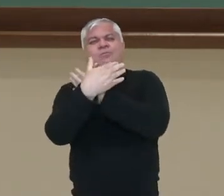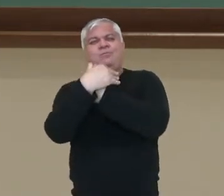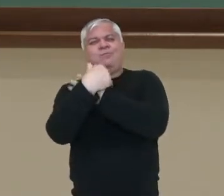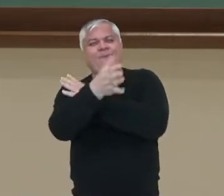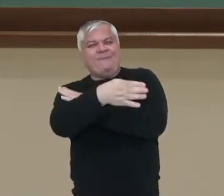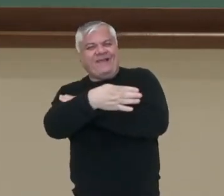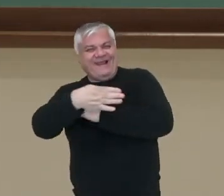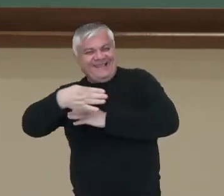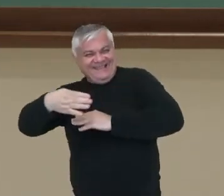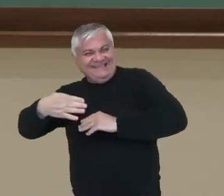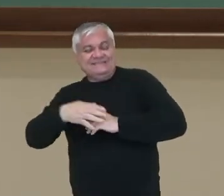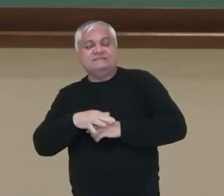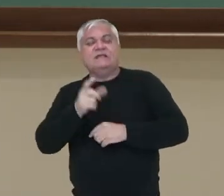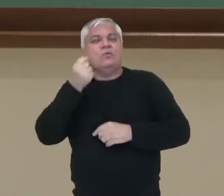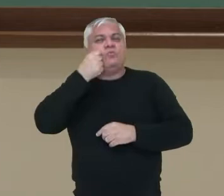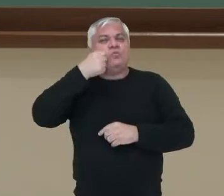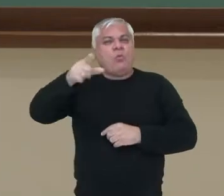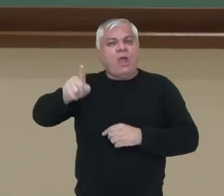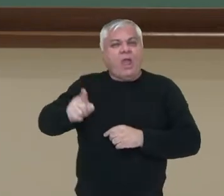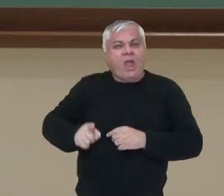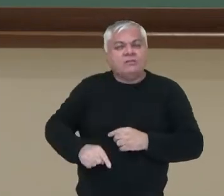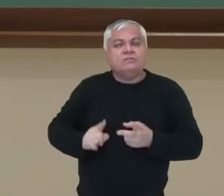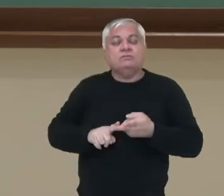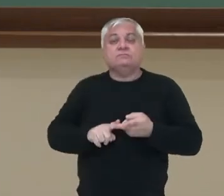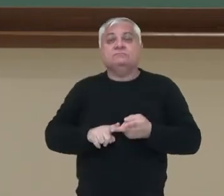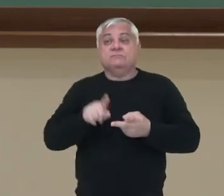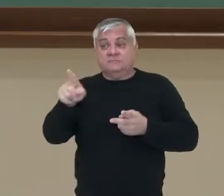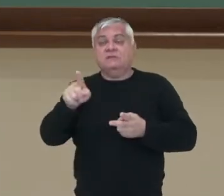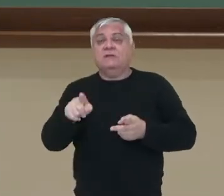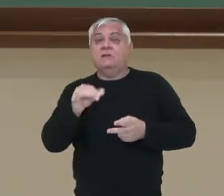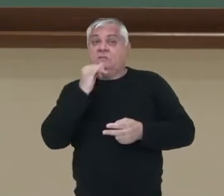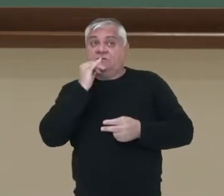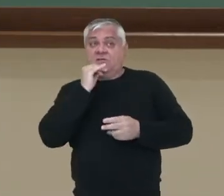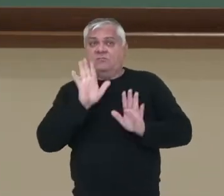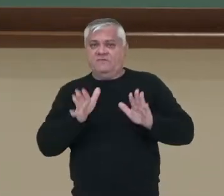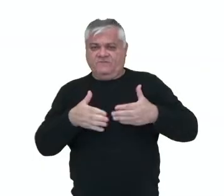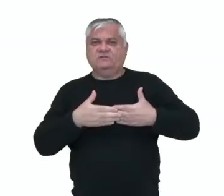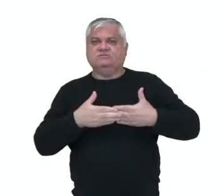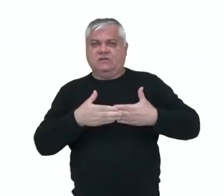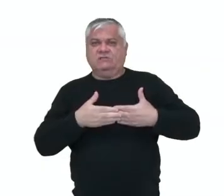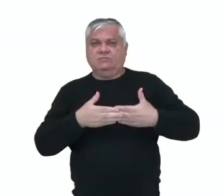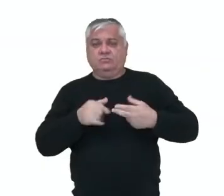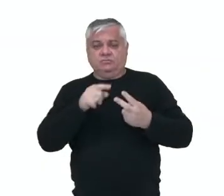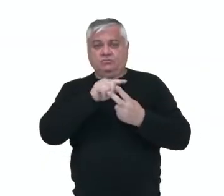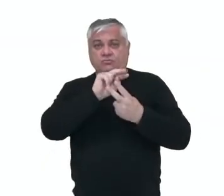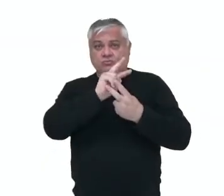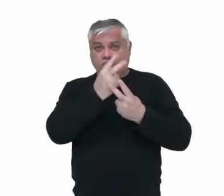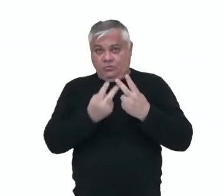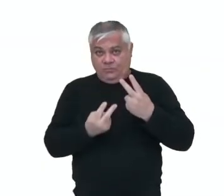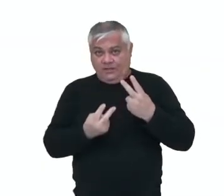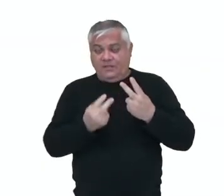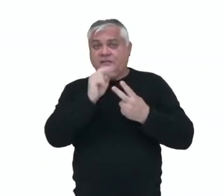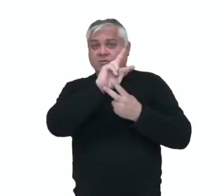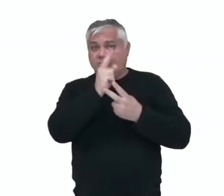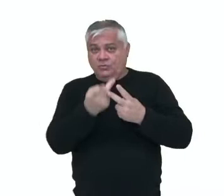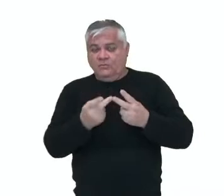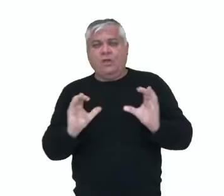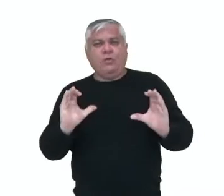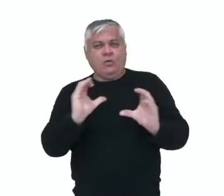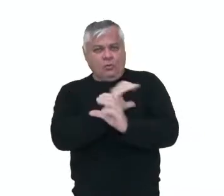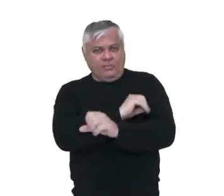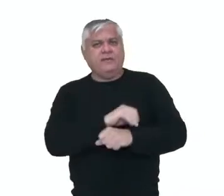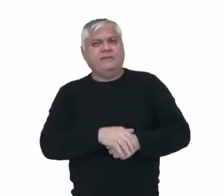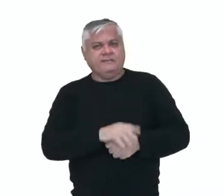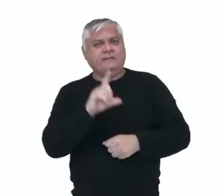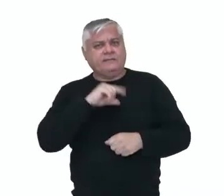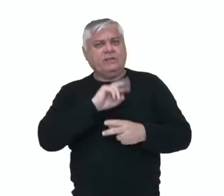ratinho. A circulação dos mamíferos ela é fechada, tá? Ela é dupla e ela é completa. Por que